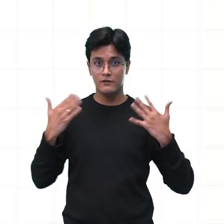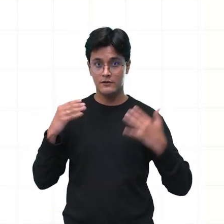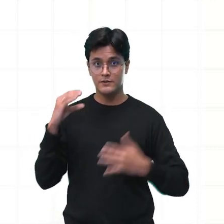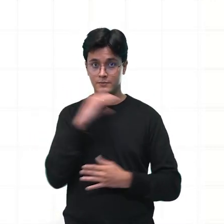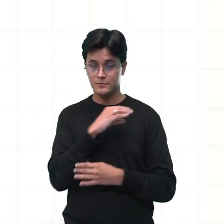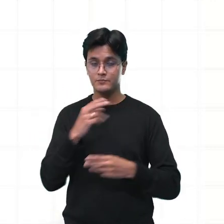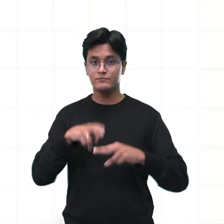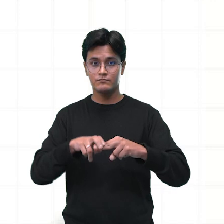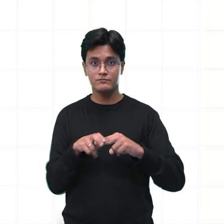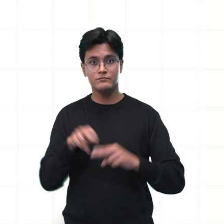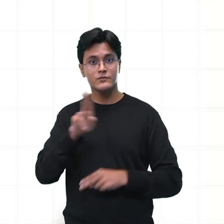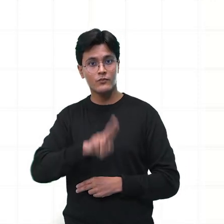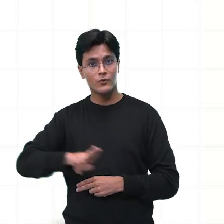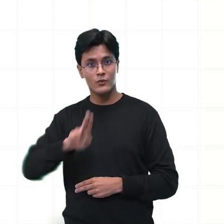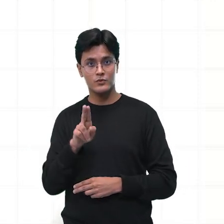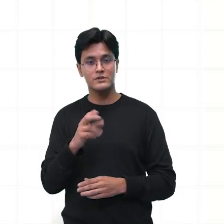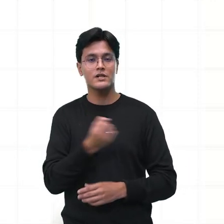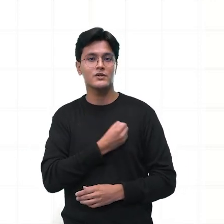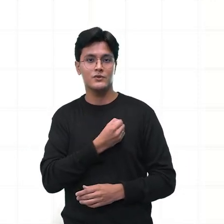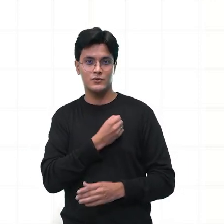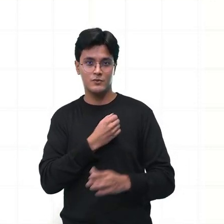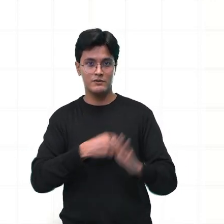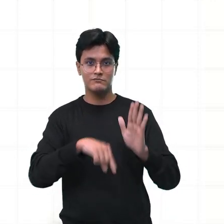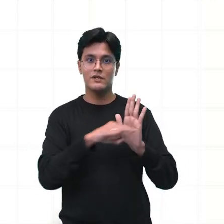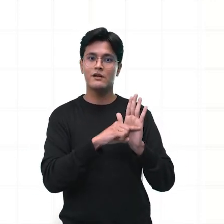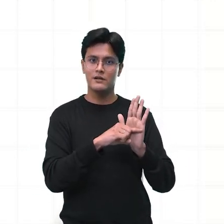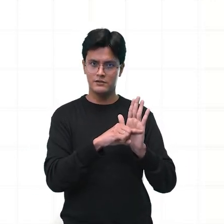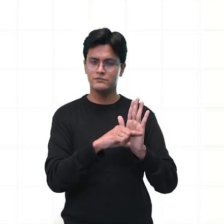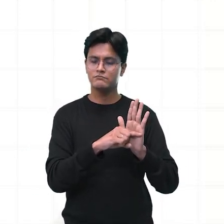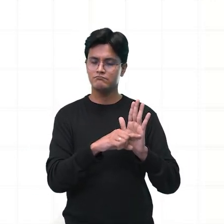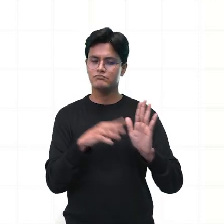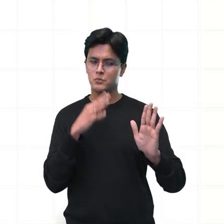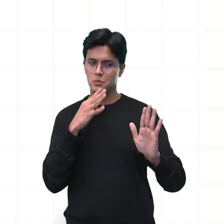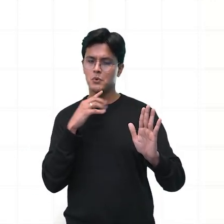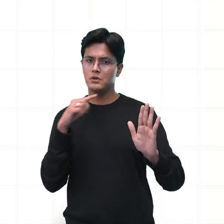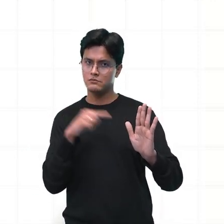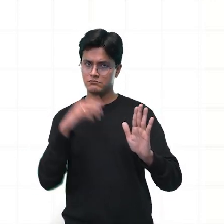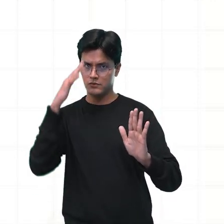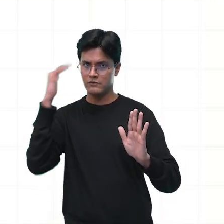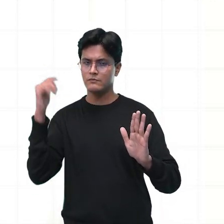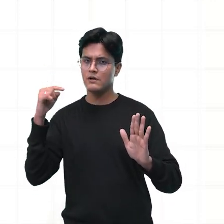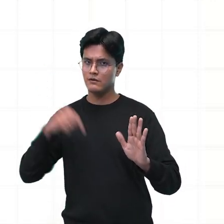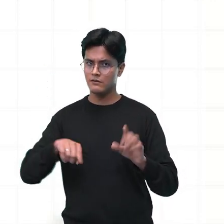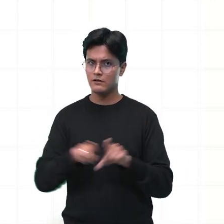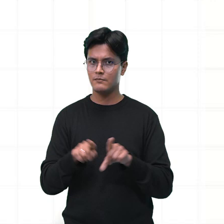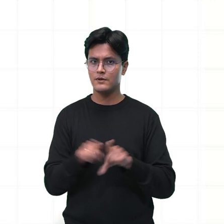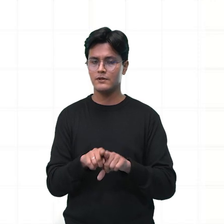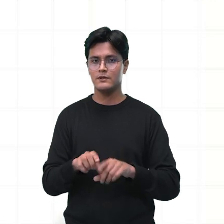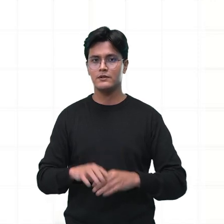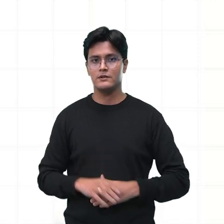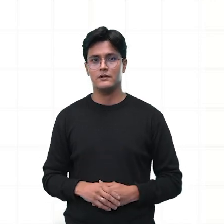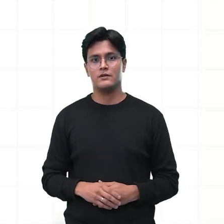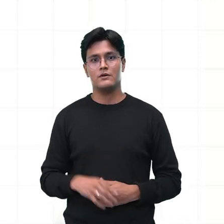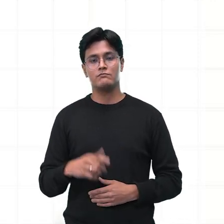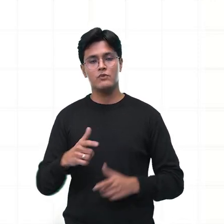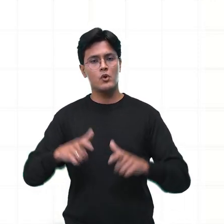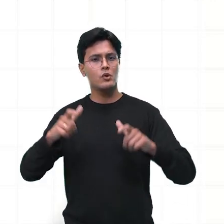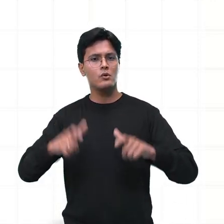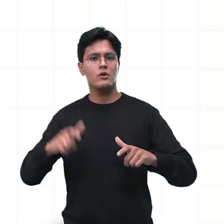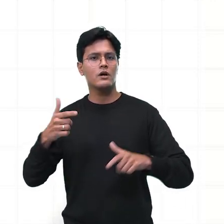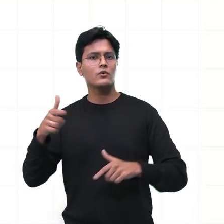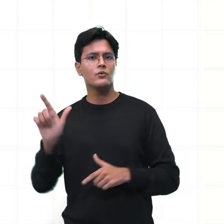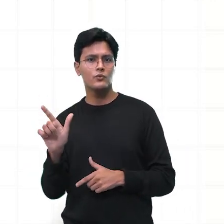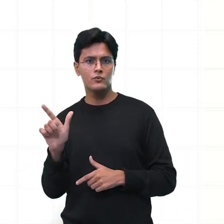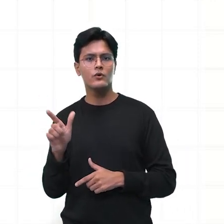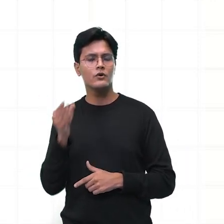números negativos nesses casos, tá? Eles são bem famosos também aqui. Um outro local onde a